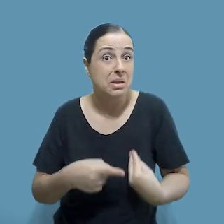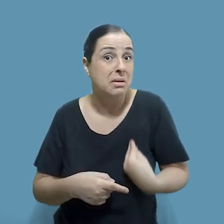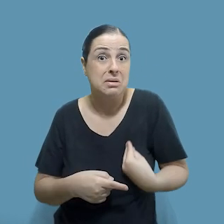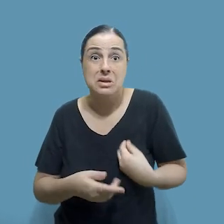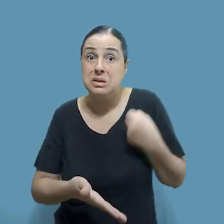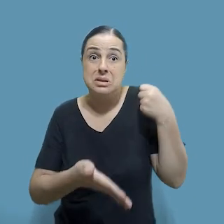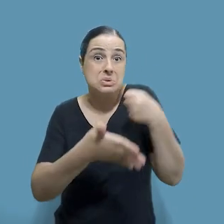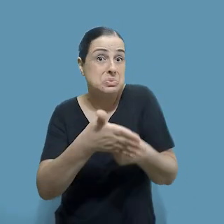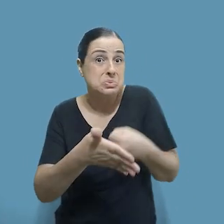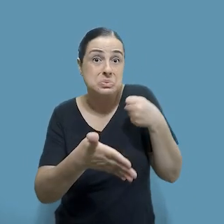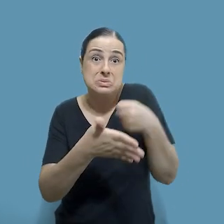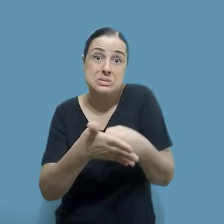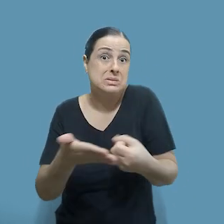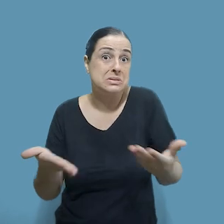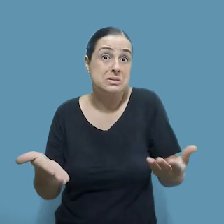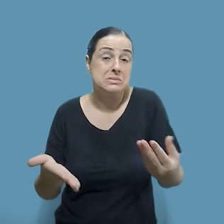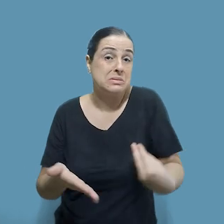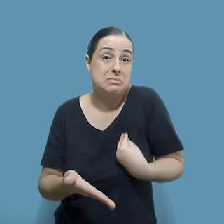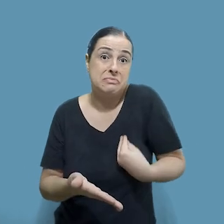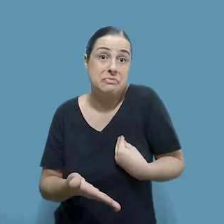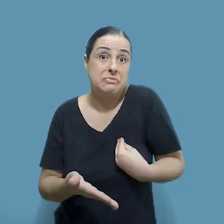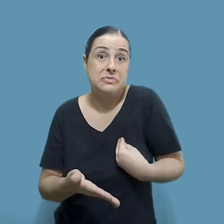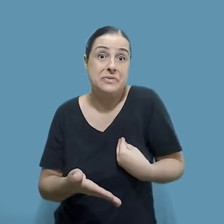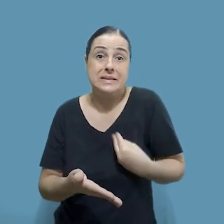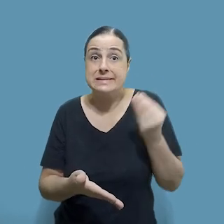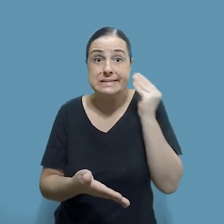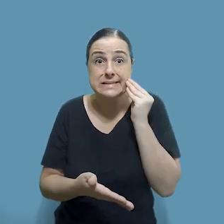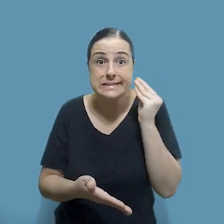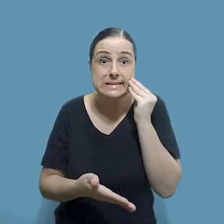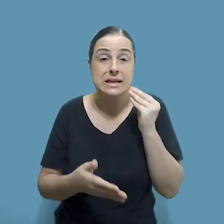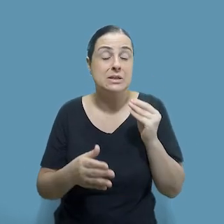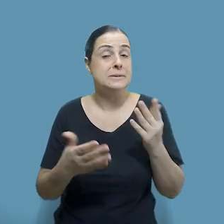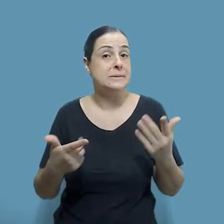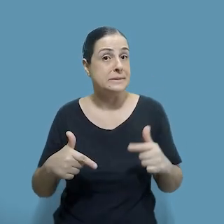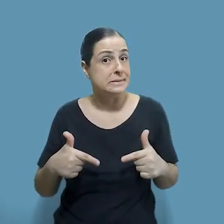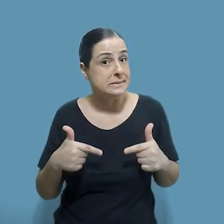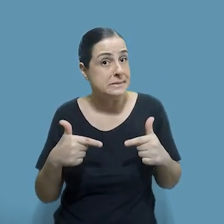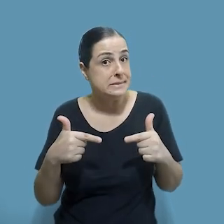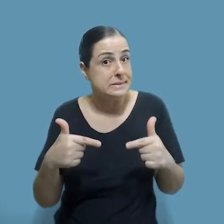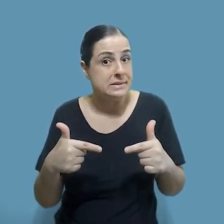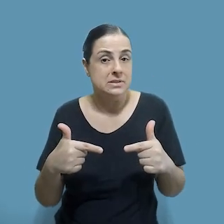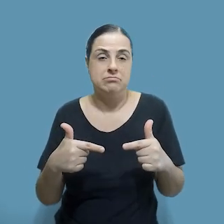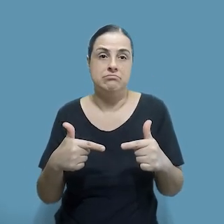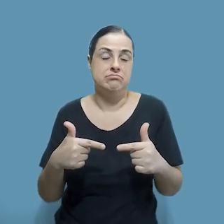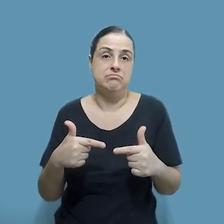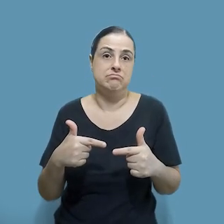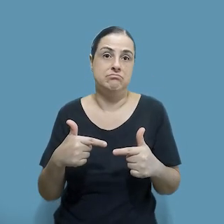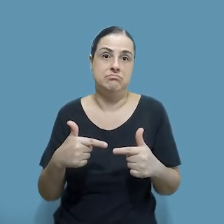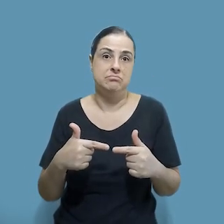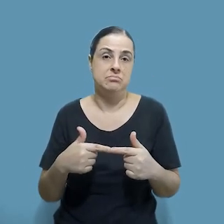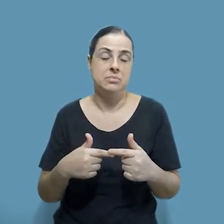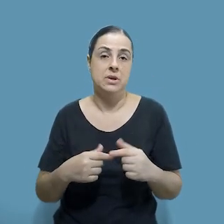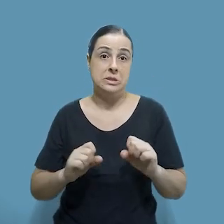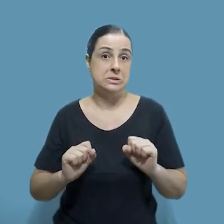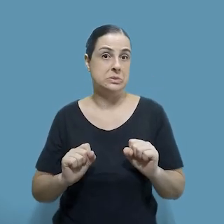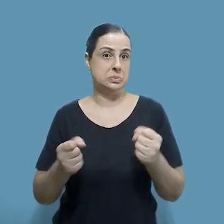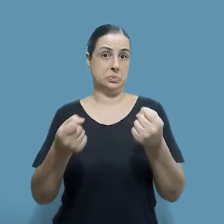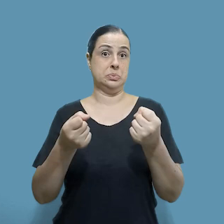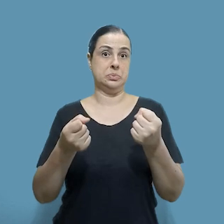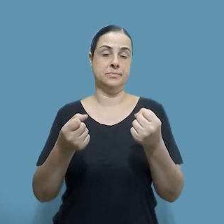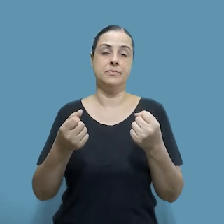né? Consegue, enfim, criar algum esquema, né? Ou porque